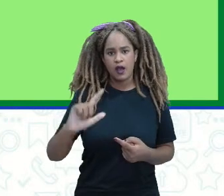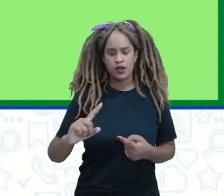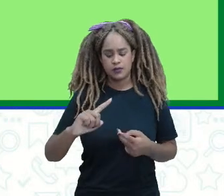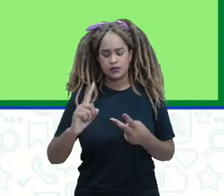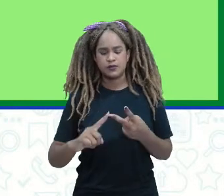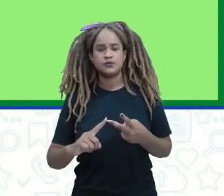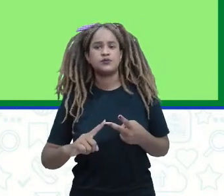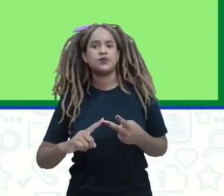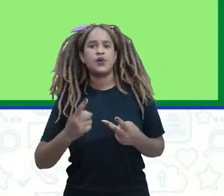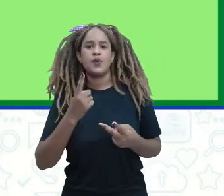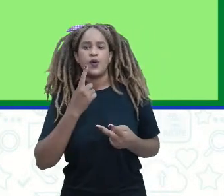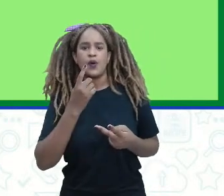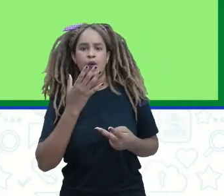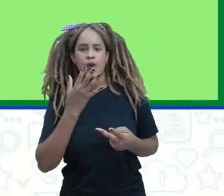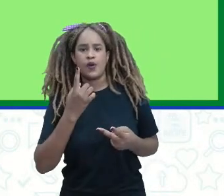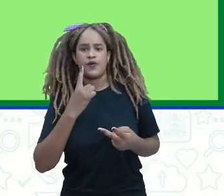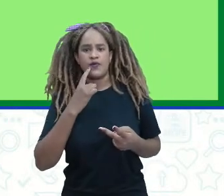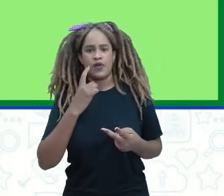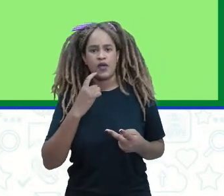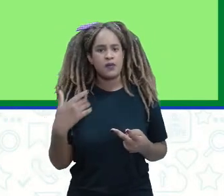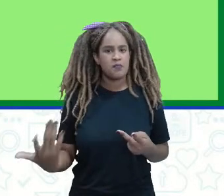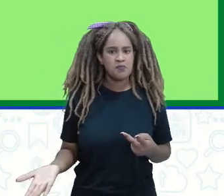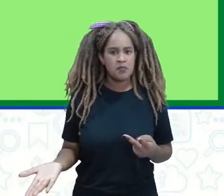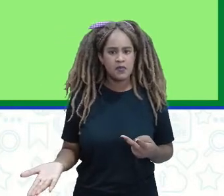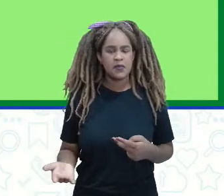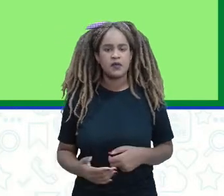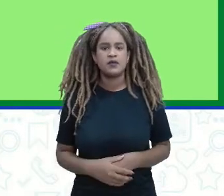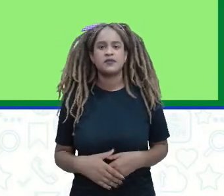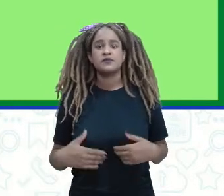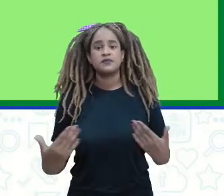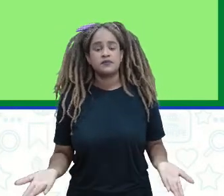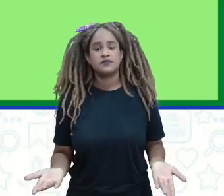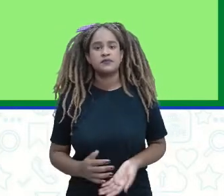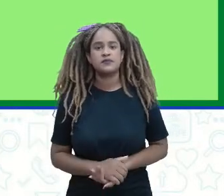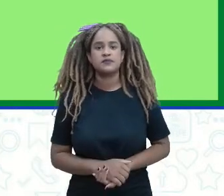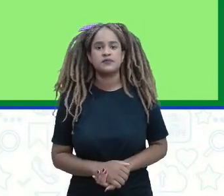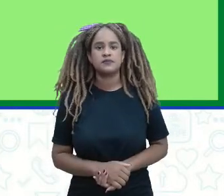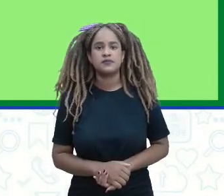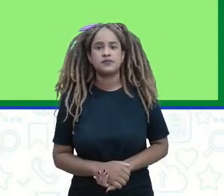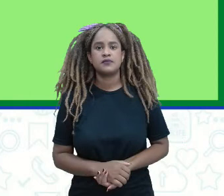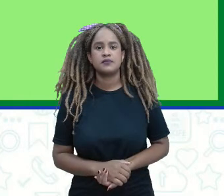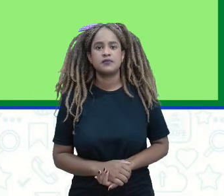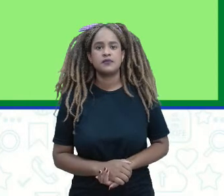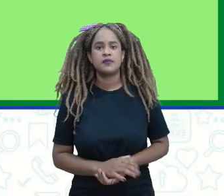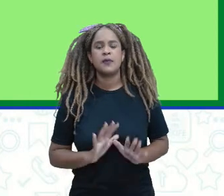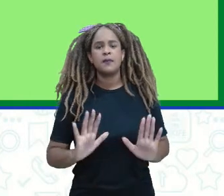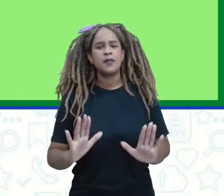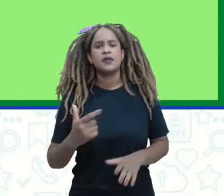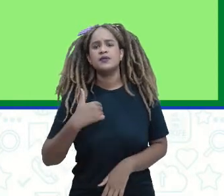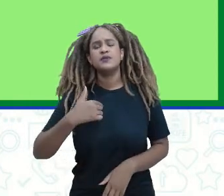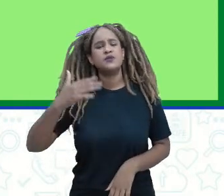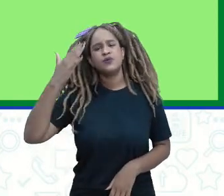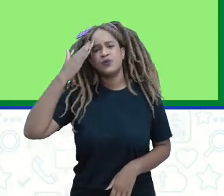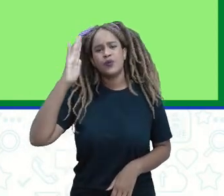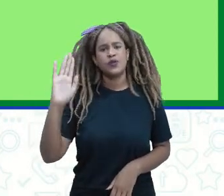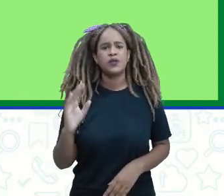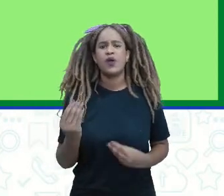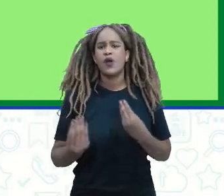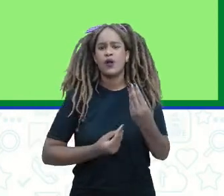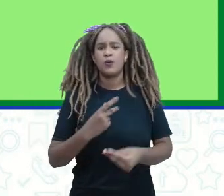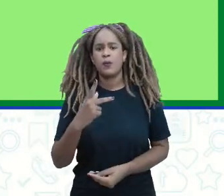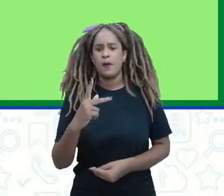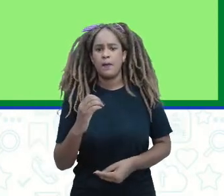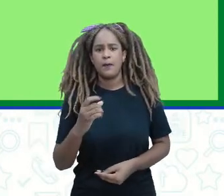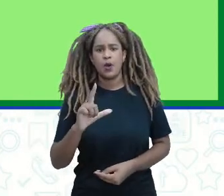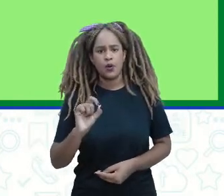lado, uma cor vermelha do outro, né? Mas não tô entendendo essa história de polo. Mas